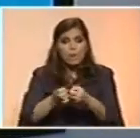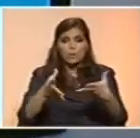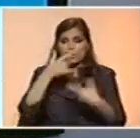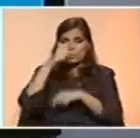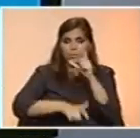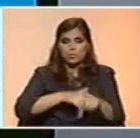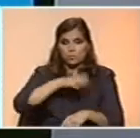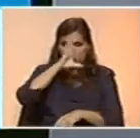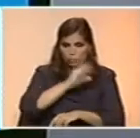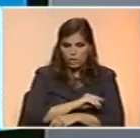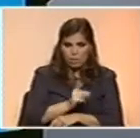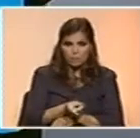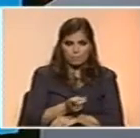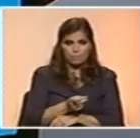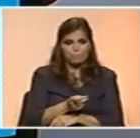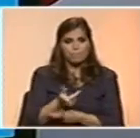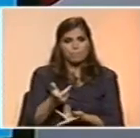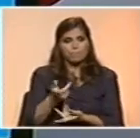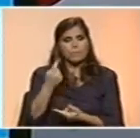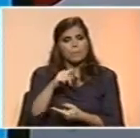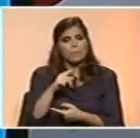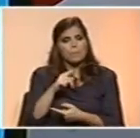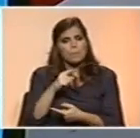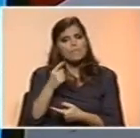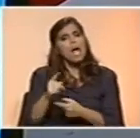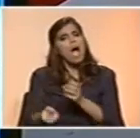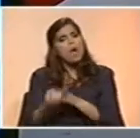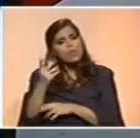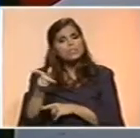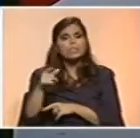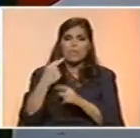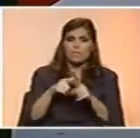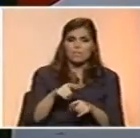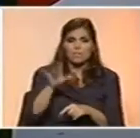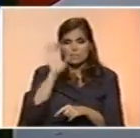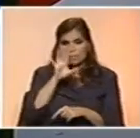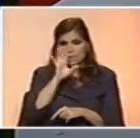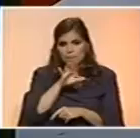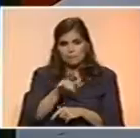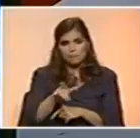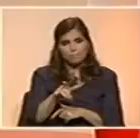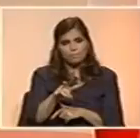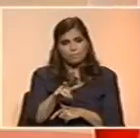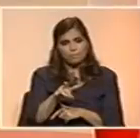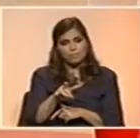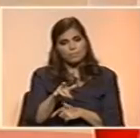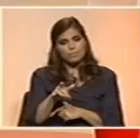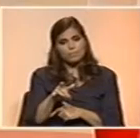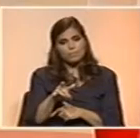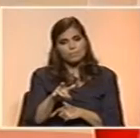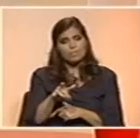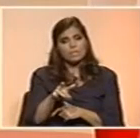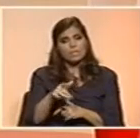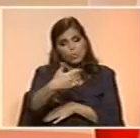lá a história da vaquinha nem do porquê. Mas há origens que são diferentes. Por exemplo, a carne produzida em regime extensivo é diferente da carne produzida em